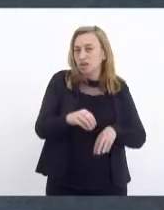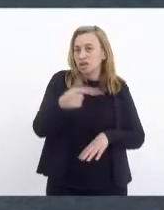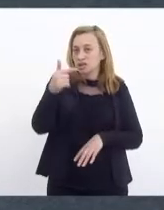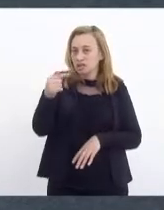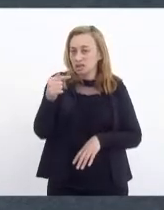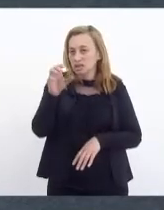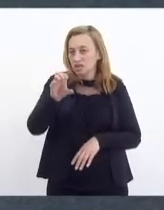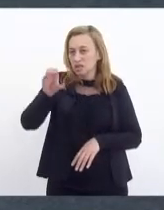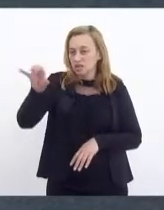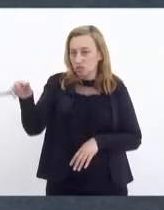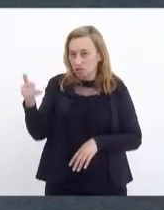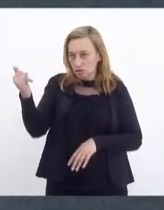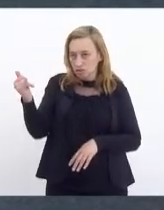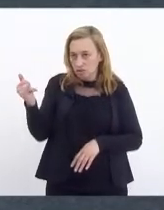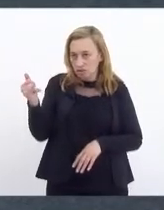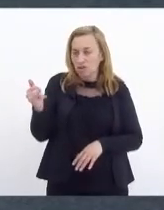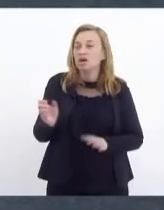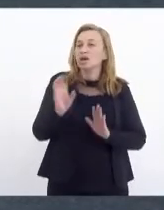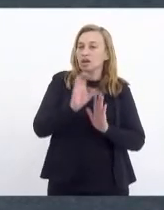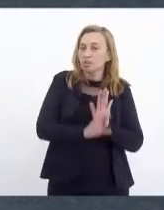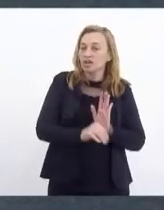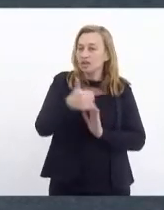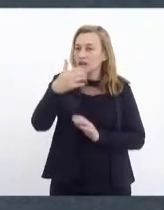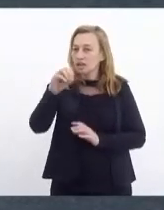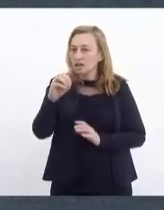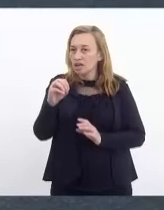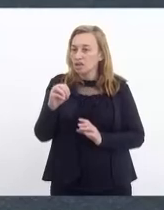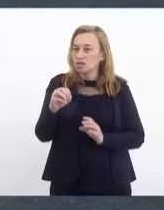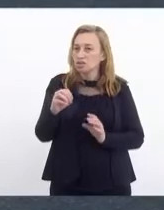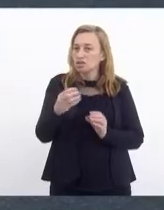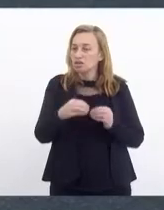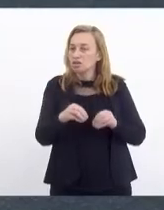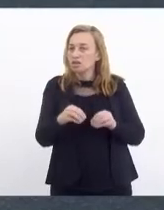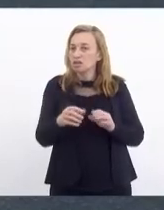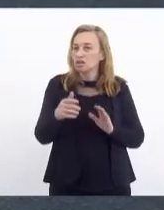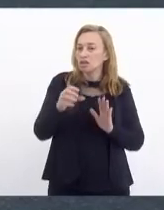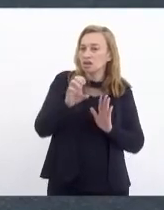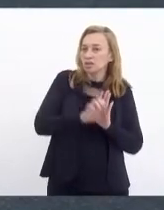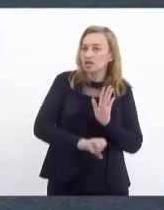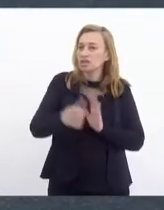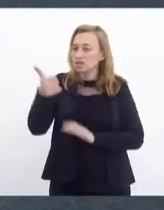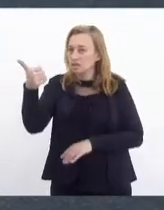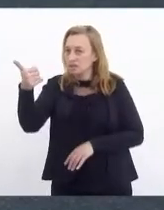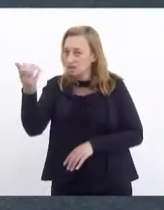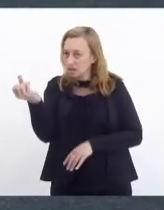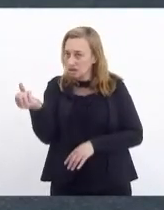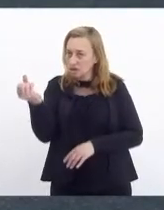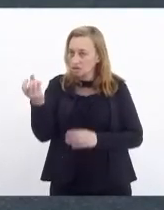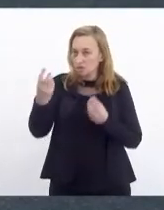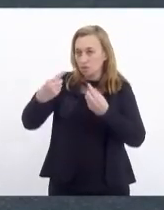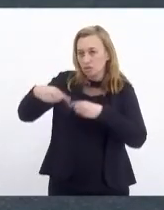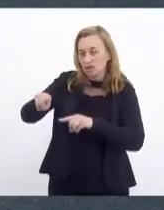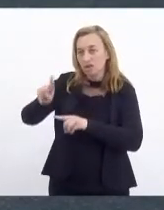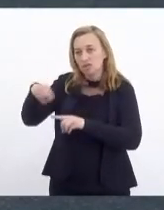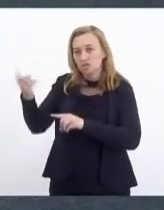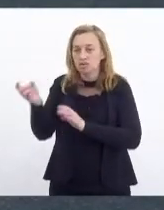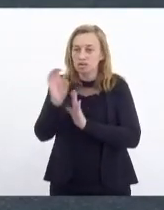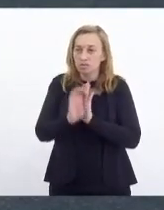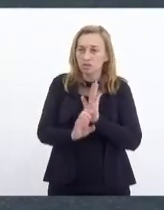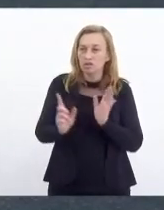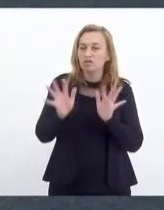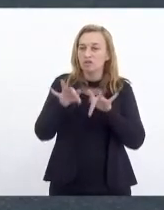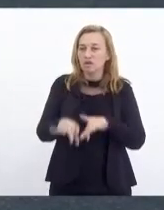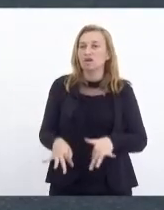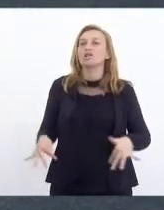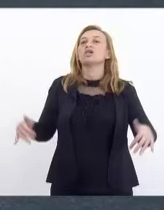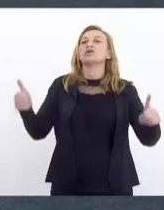da CCJ. Emenda 10, pela emenda 6 da CCJ. Contrárias às demais emendas, concluindo